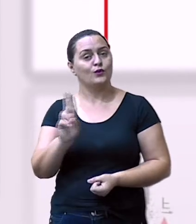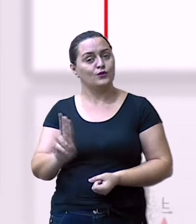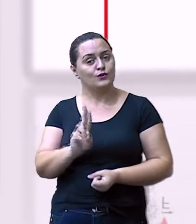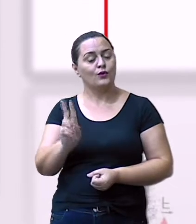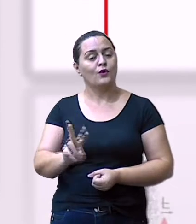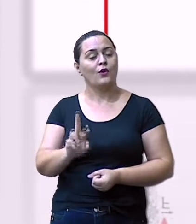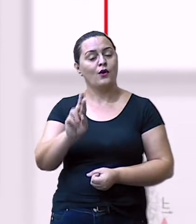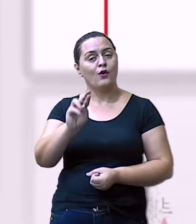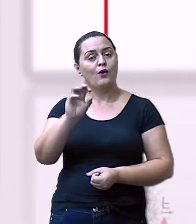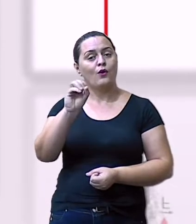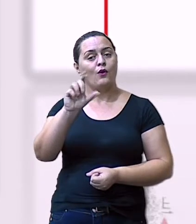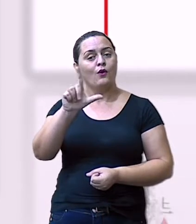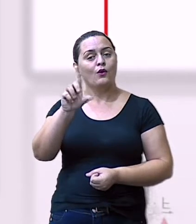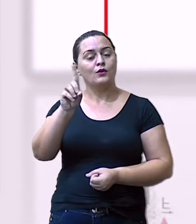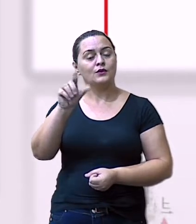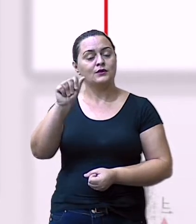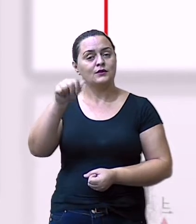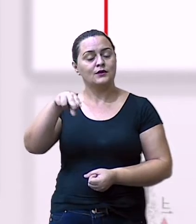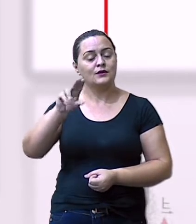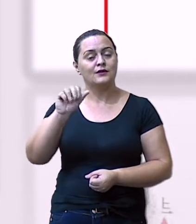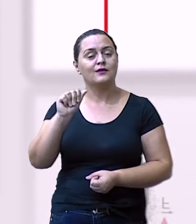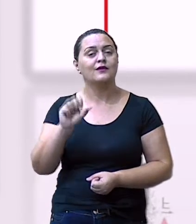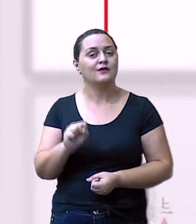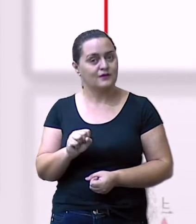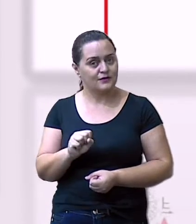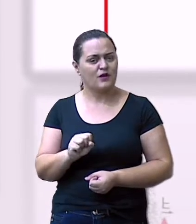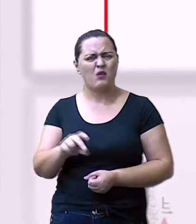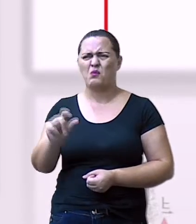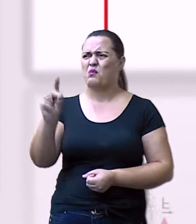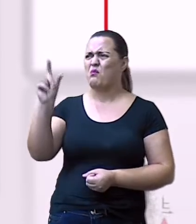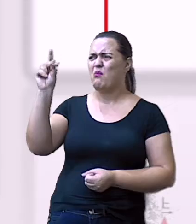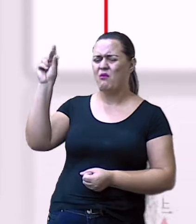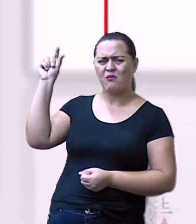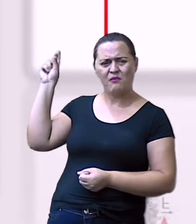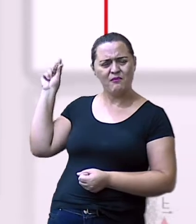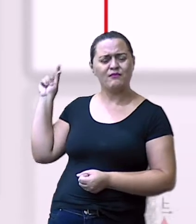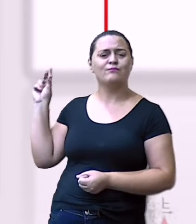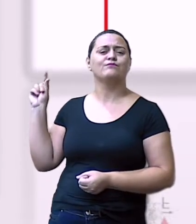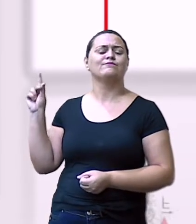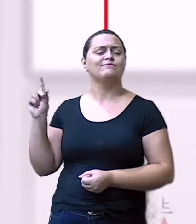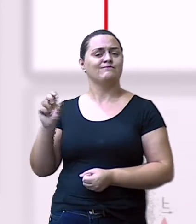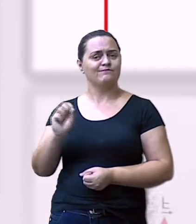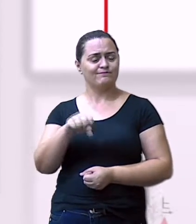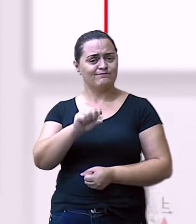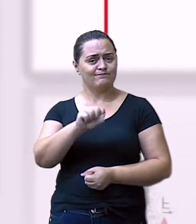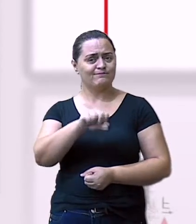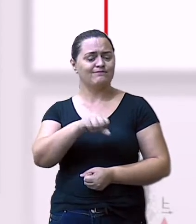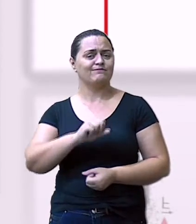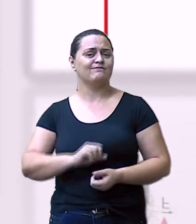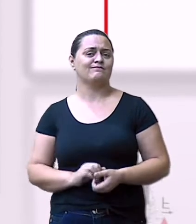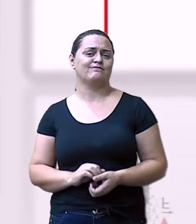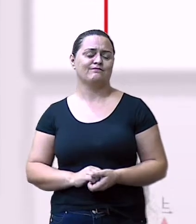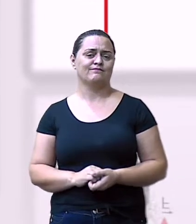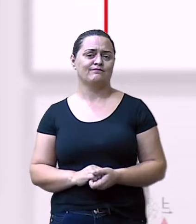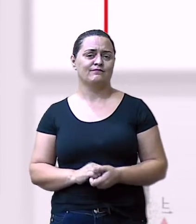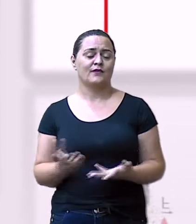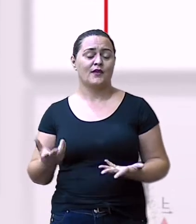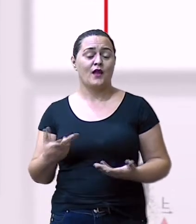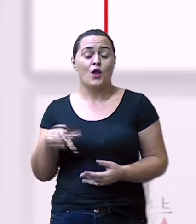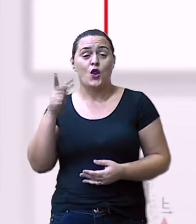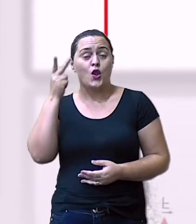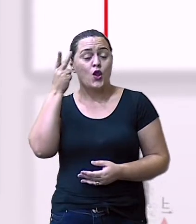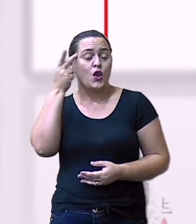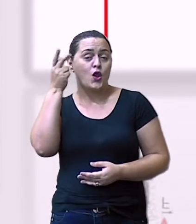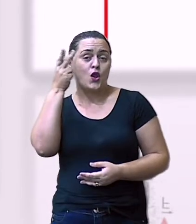ou fixas, quando não possui este movimento. Na prática, é muito comum